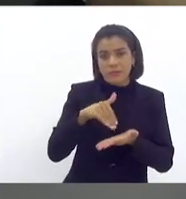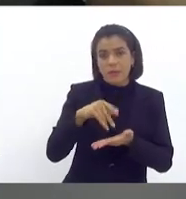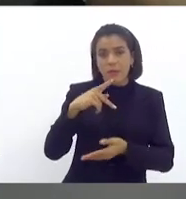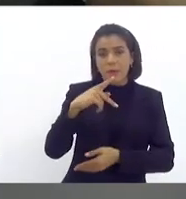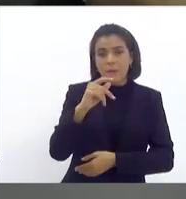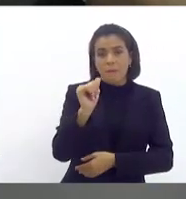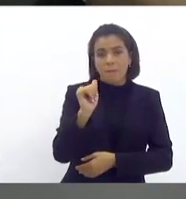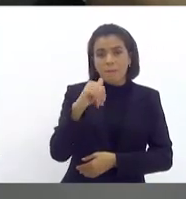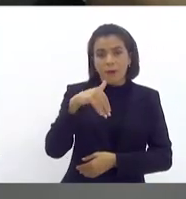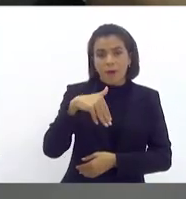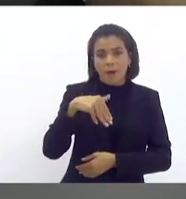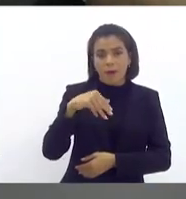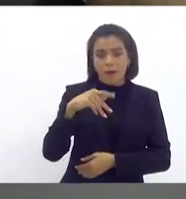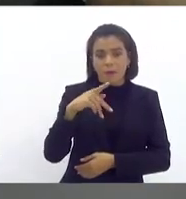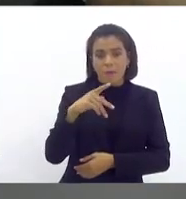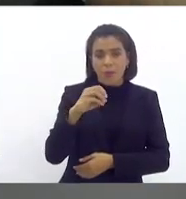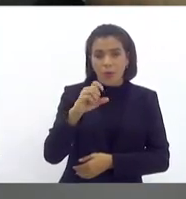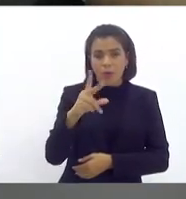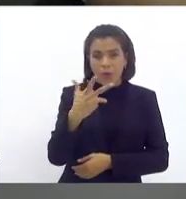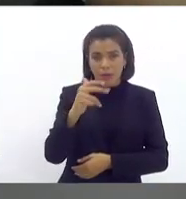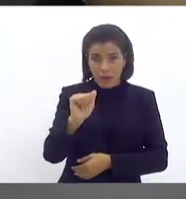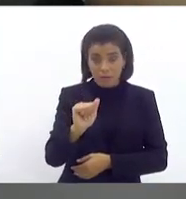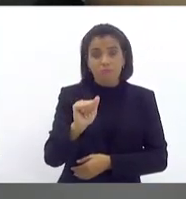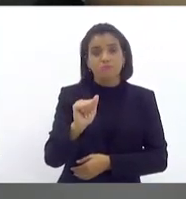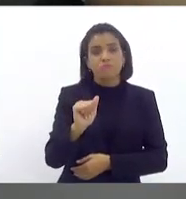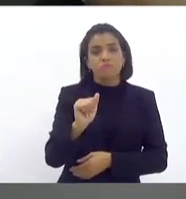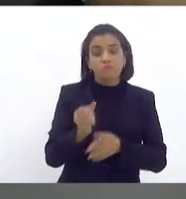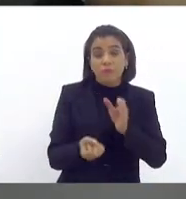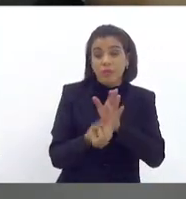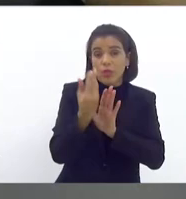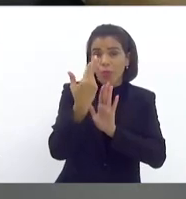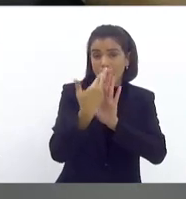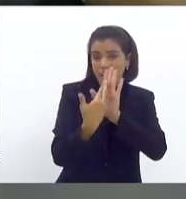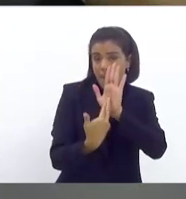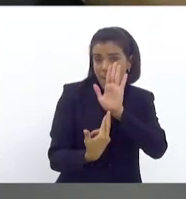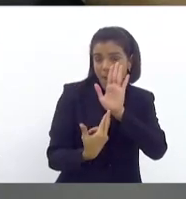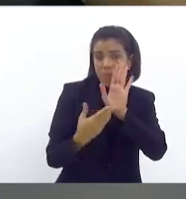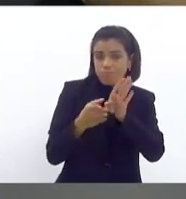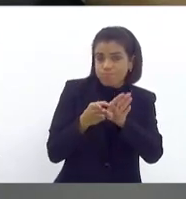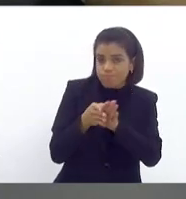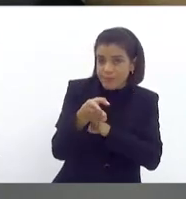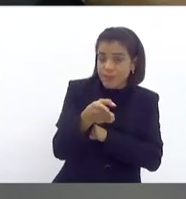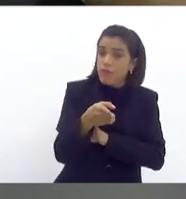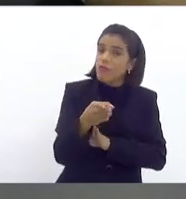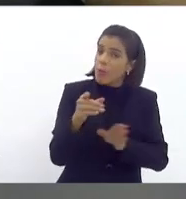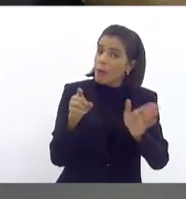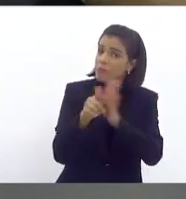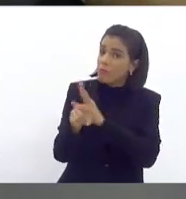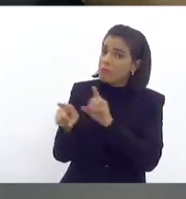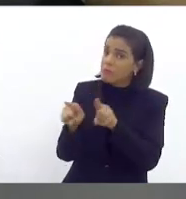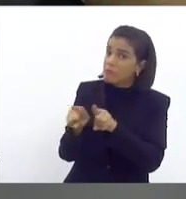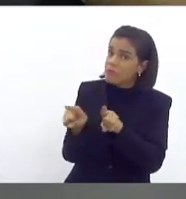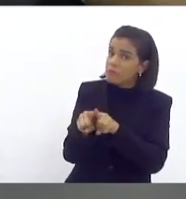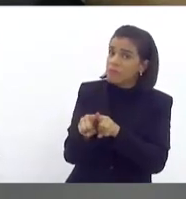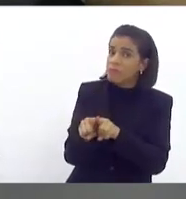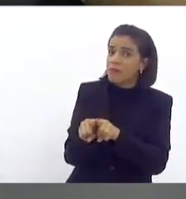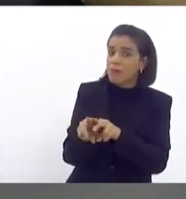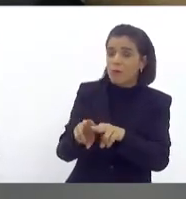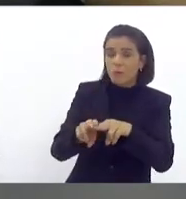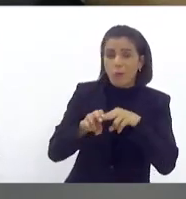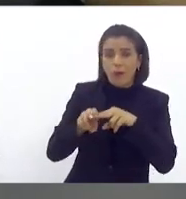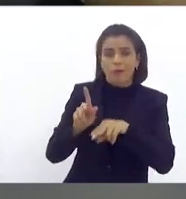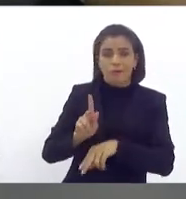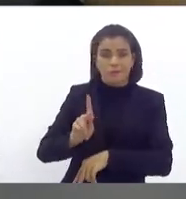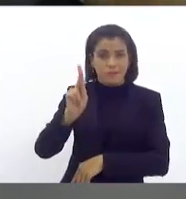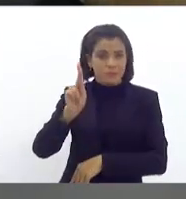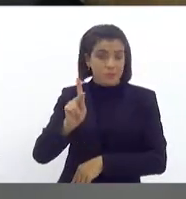Pampolha, fez uma regulamentação e que foi questionada, exatamente a partir da questão dos dutos da Petrobras,